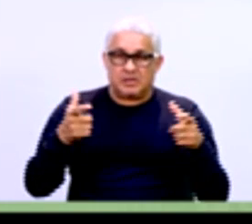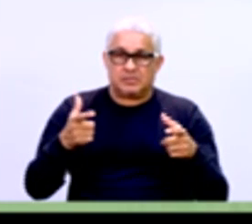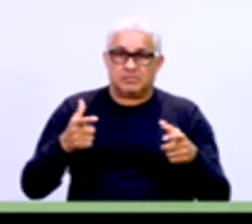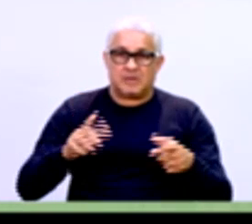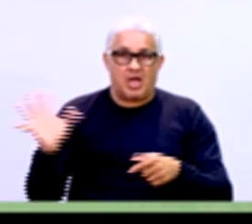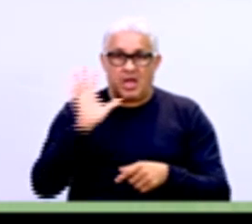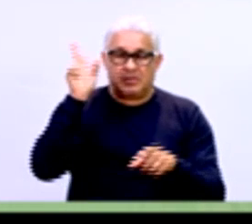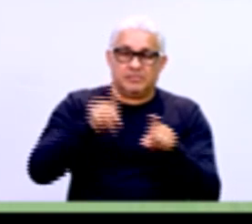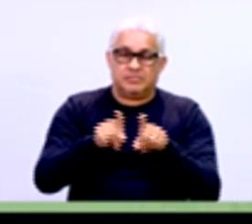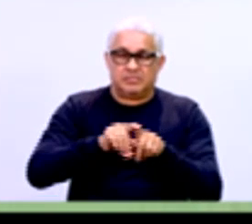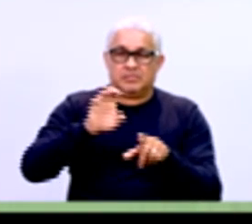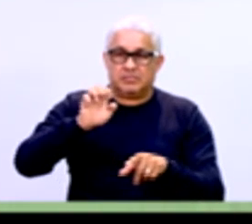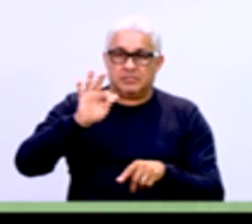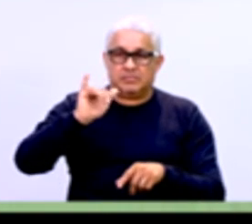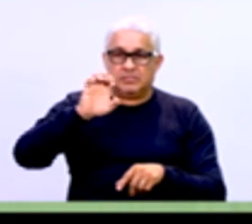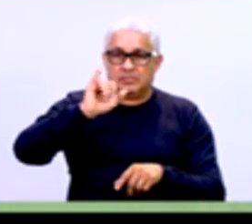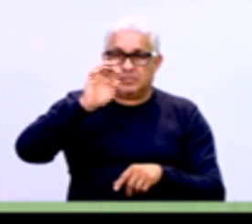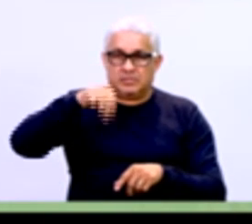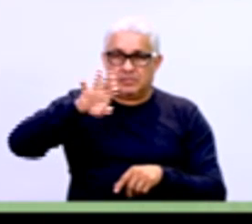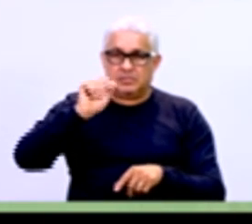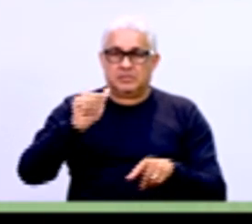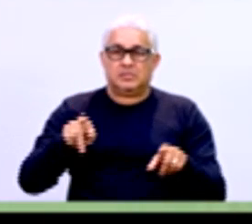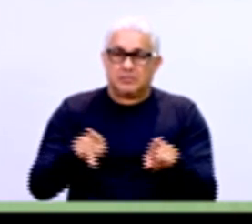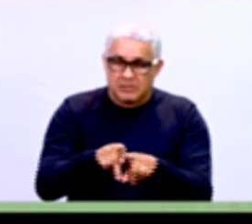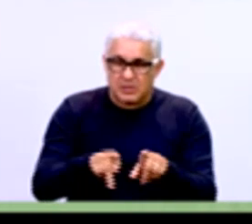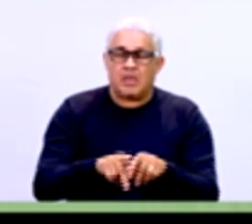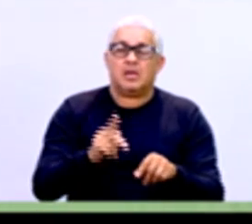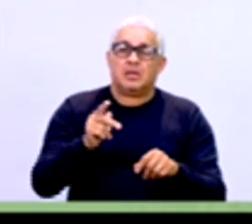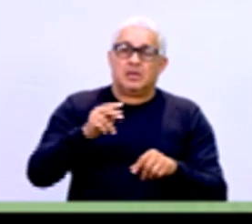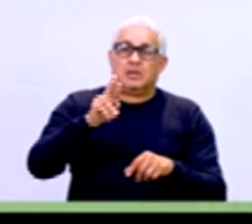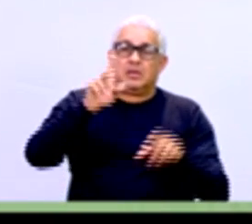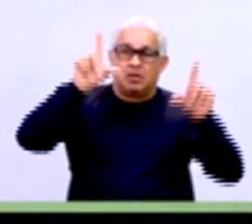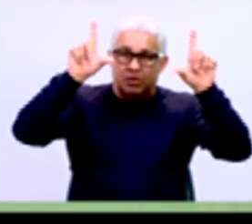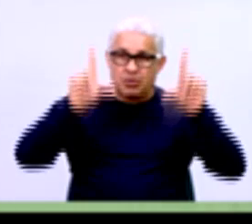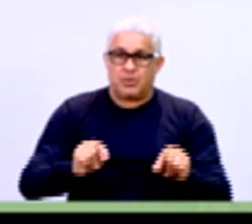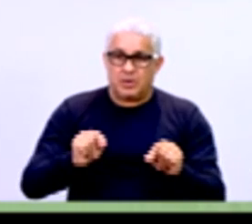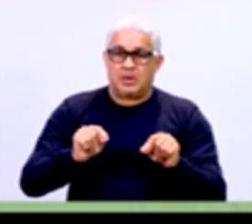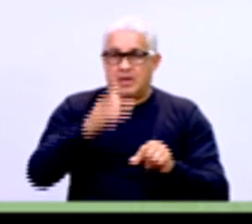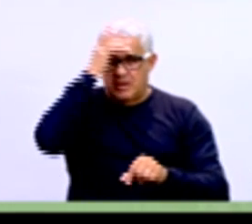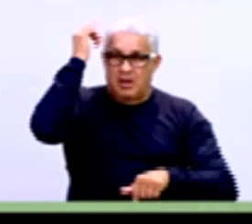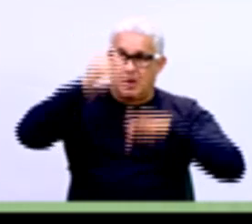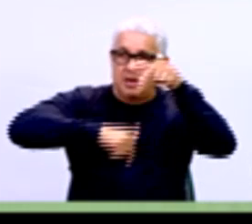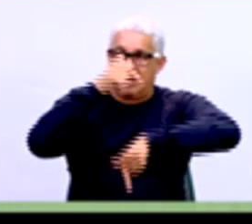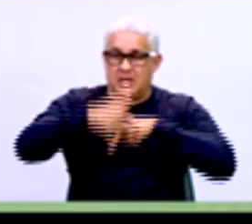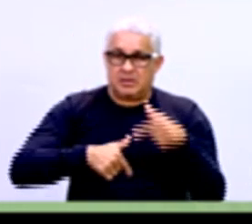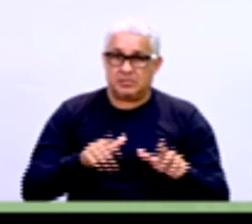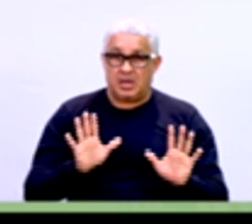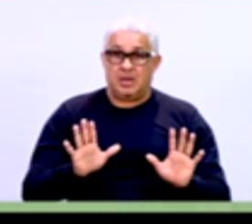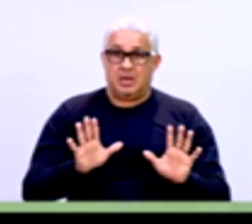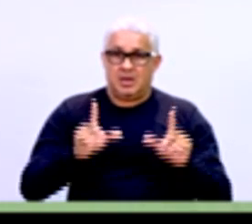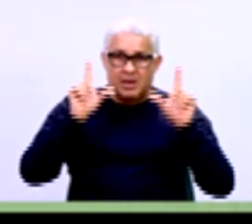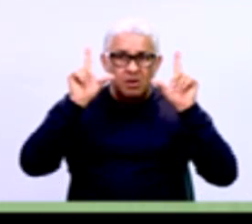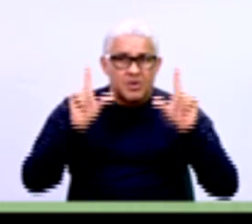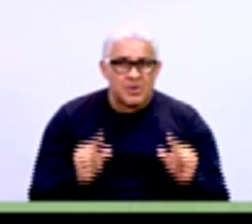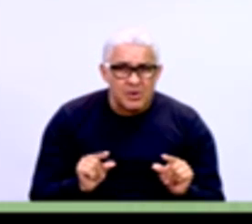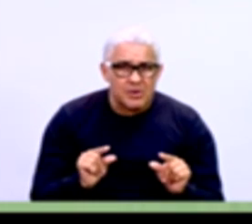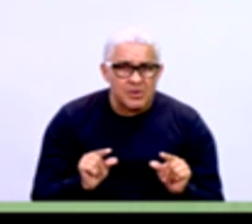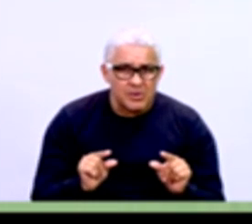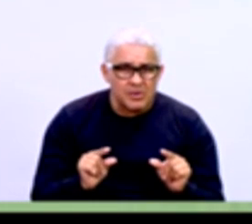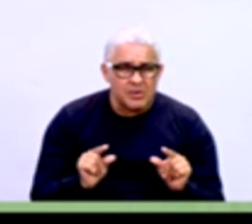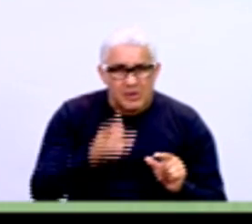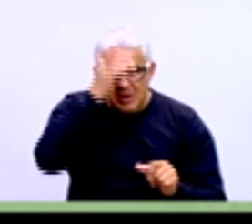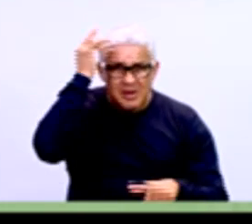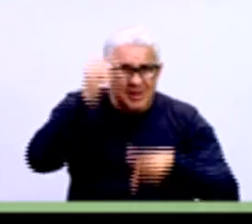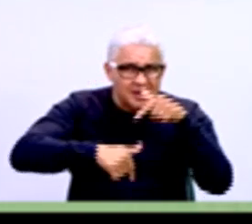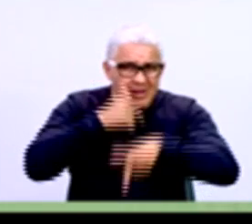aumento da eficiência de produção e redução do quadro de empregados. Opa! Redução do quadro de empregados,